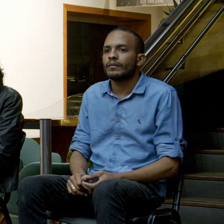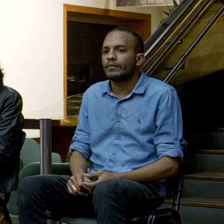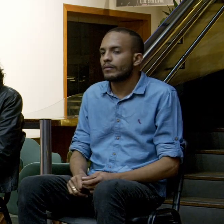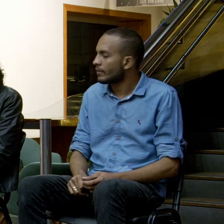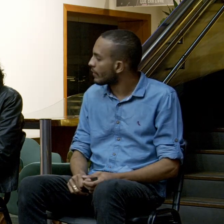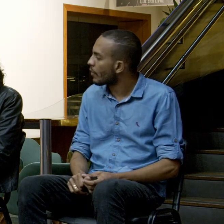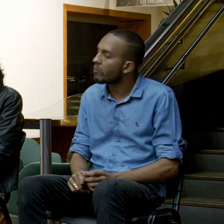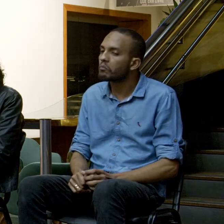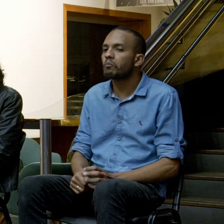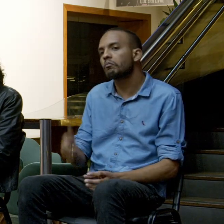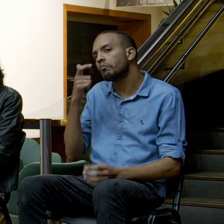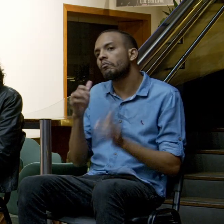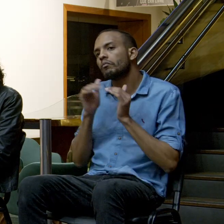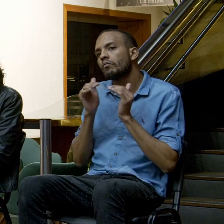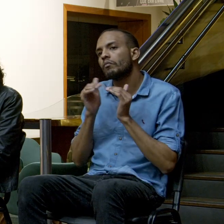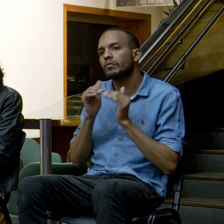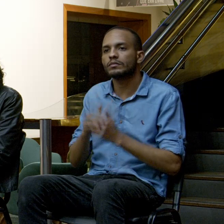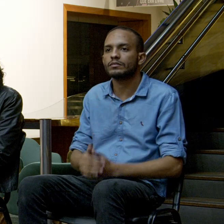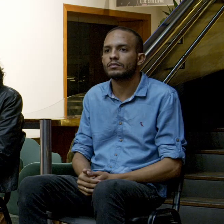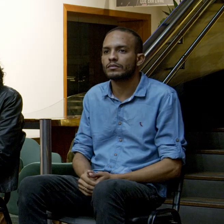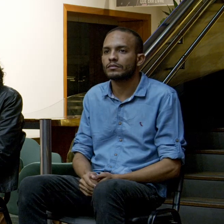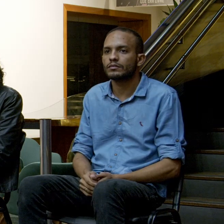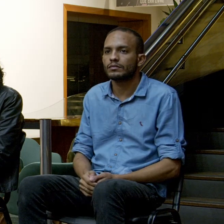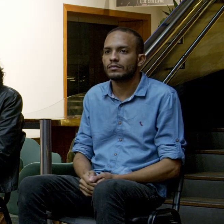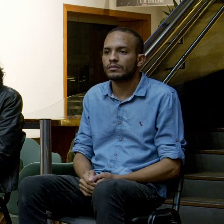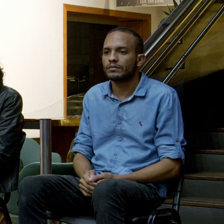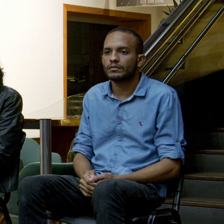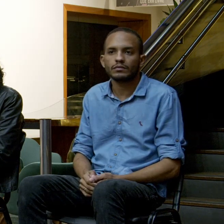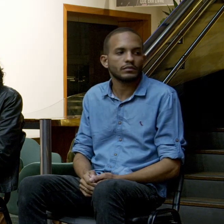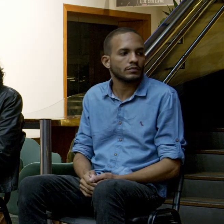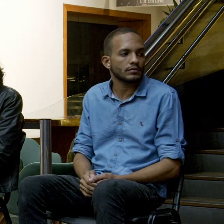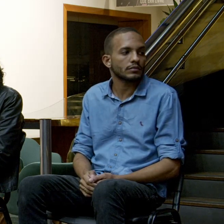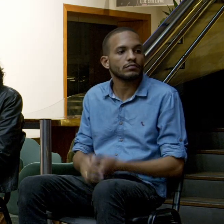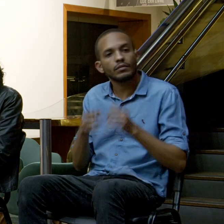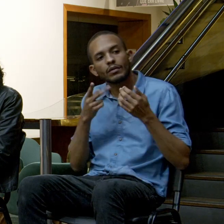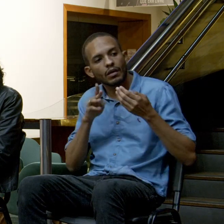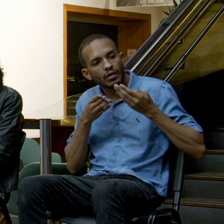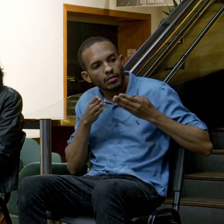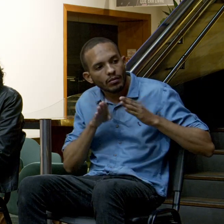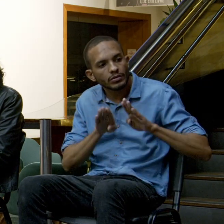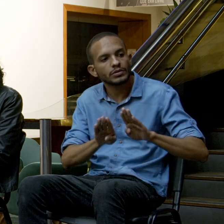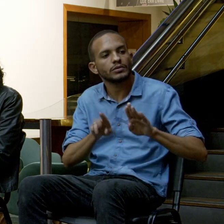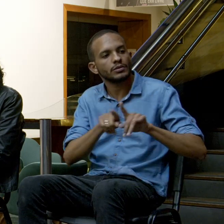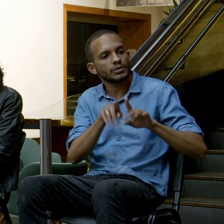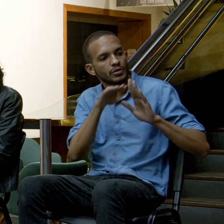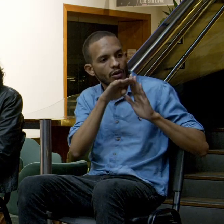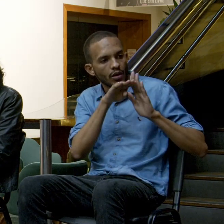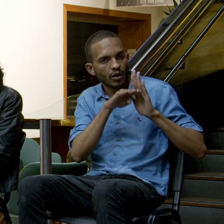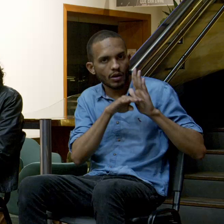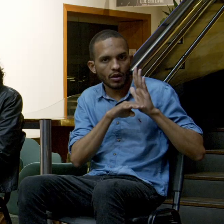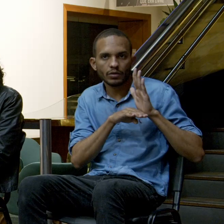Eu concordo. E, não sei, numa exposição